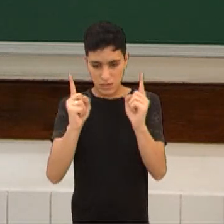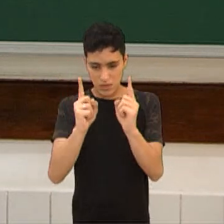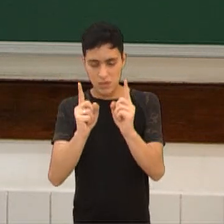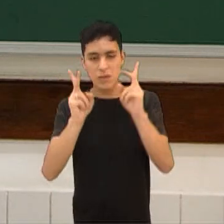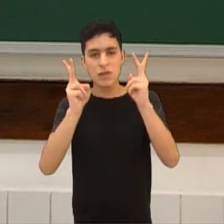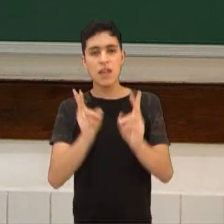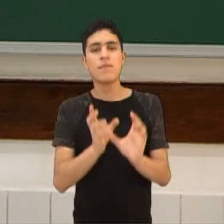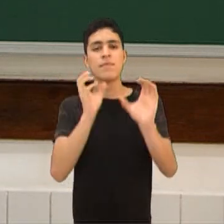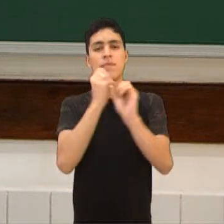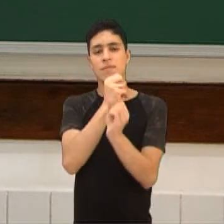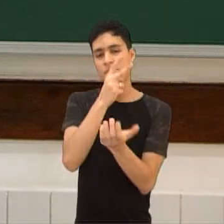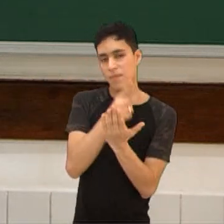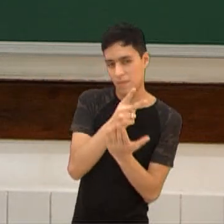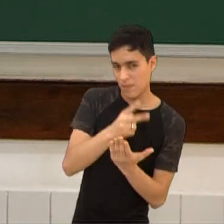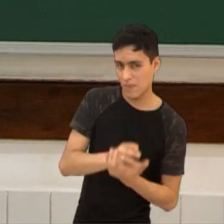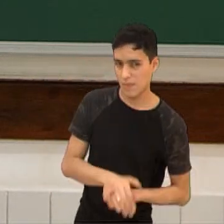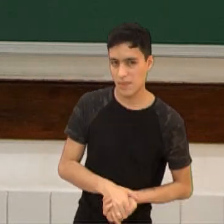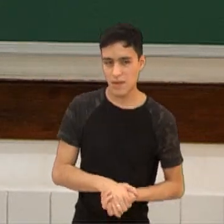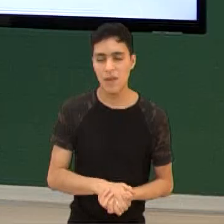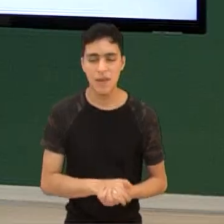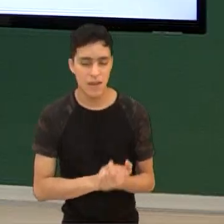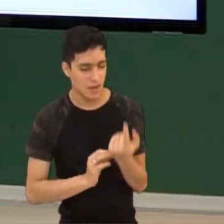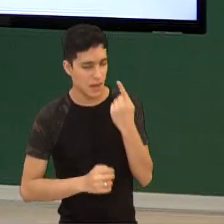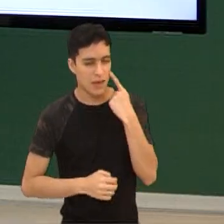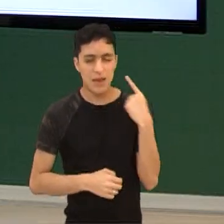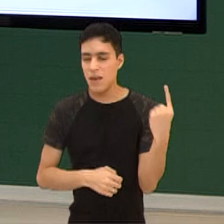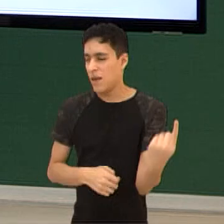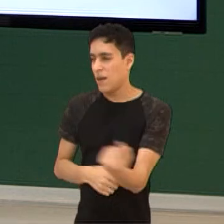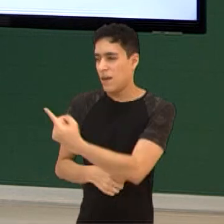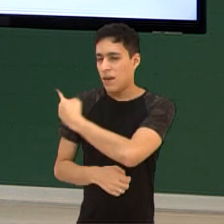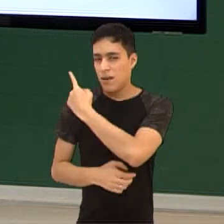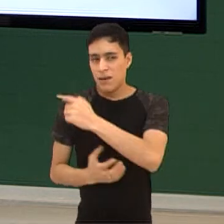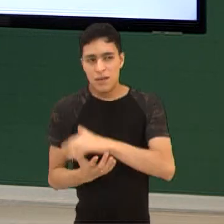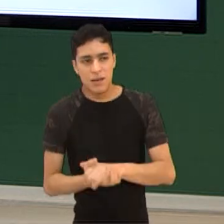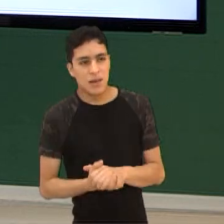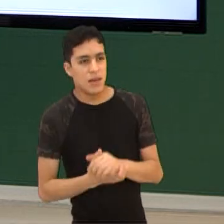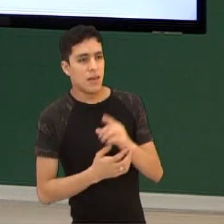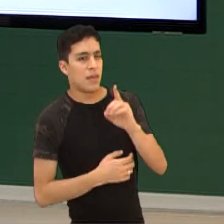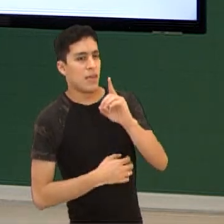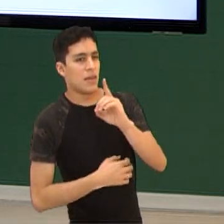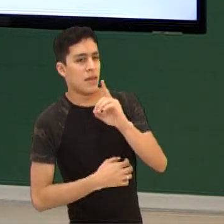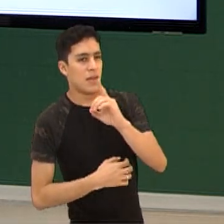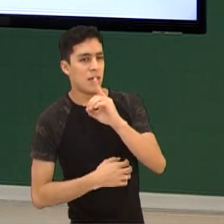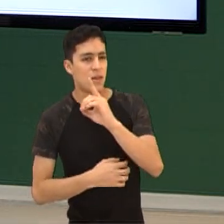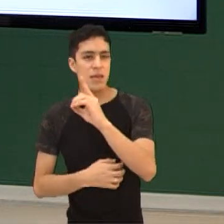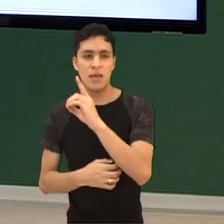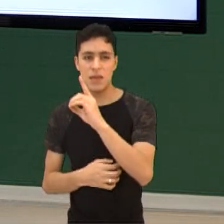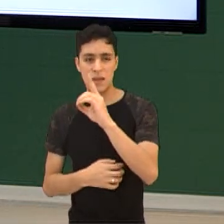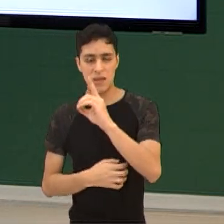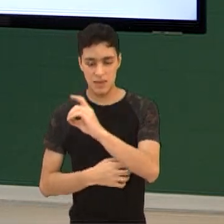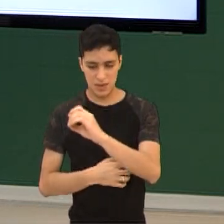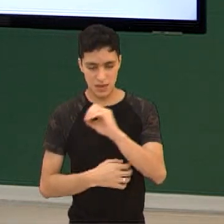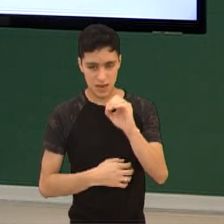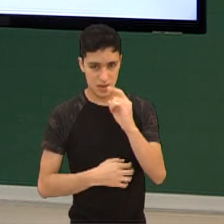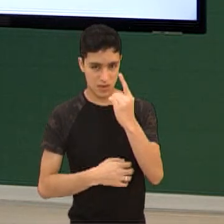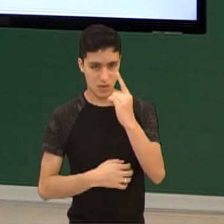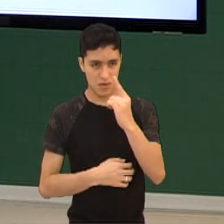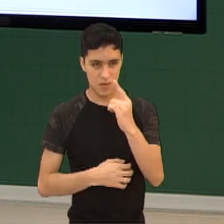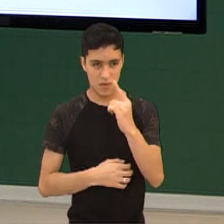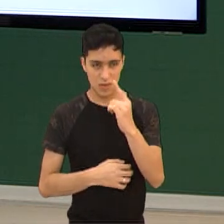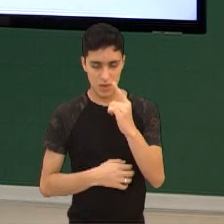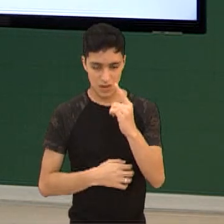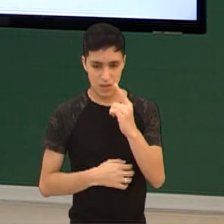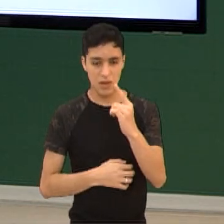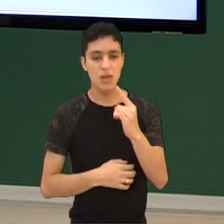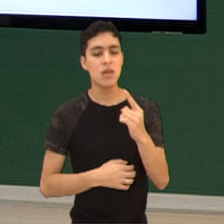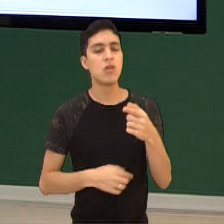mesma. Aí ele pegou essa soma, olha só na tela, ele pegou essa soma que é 101 e multiplicou pela metade do número